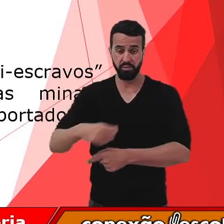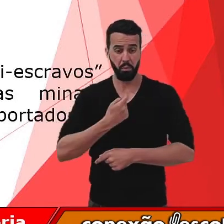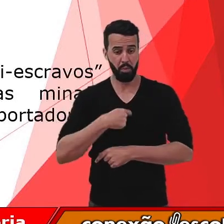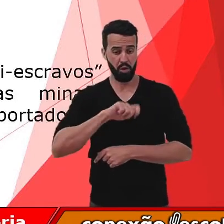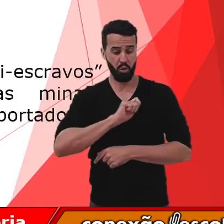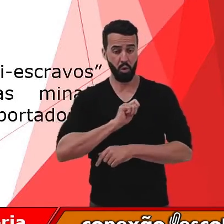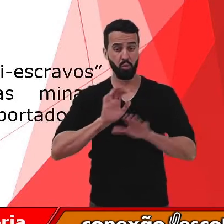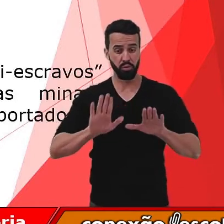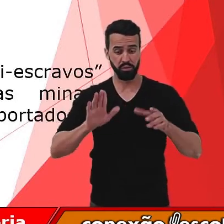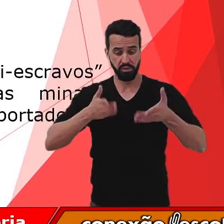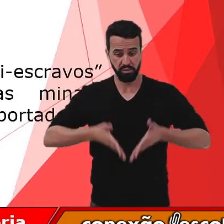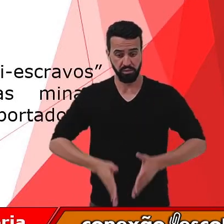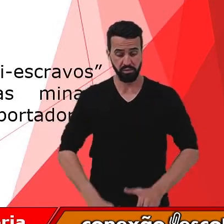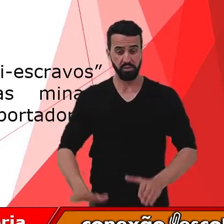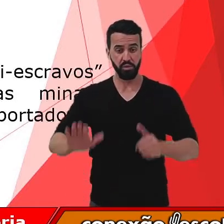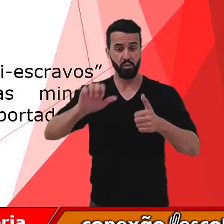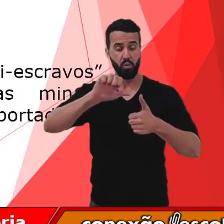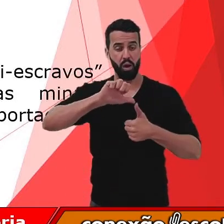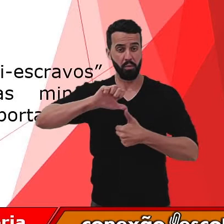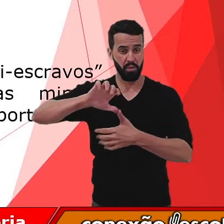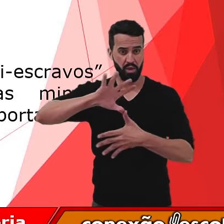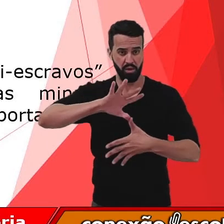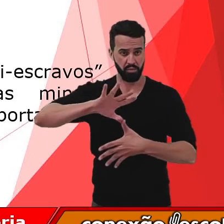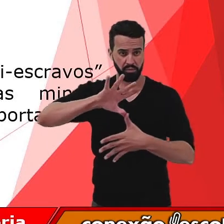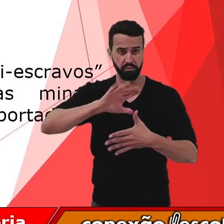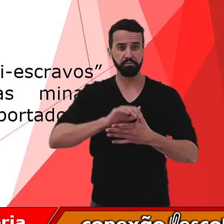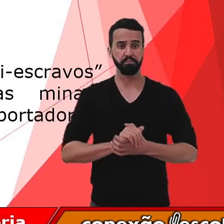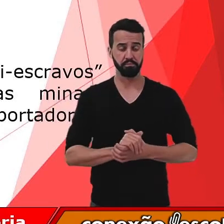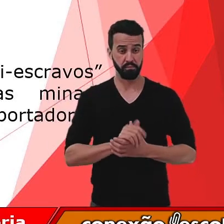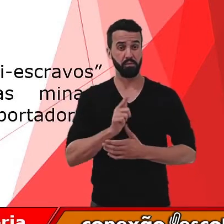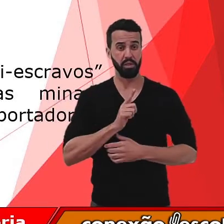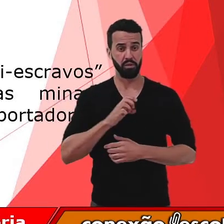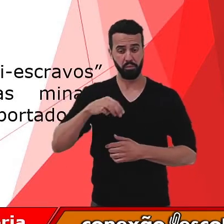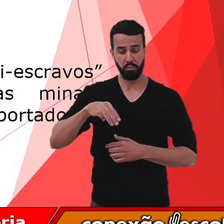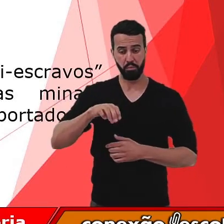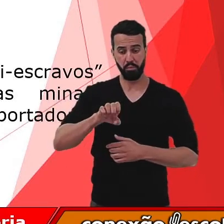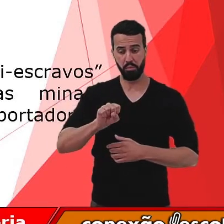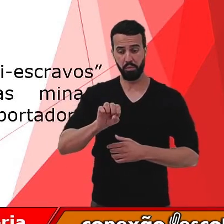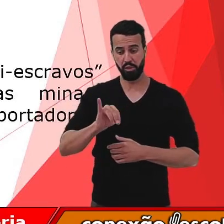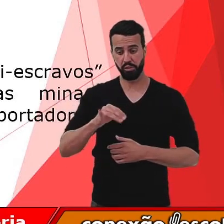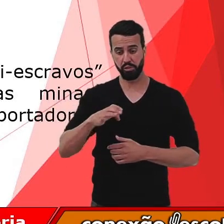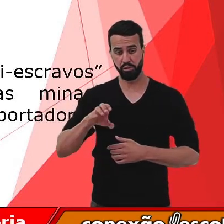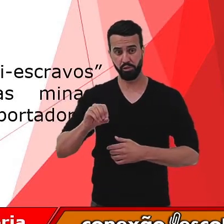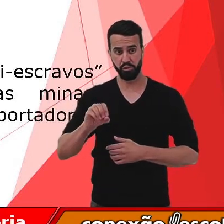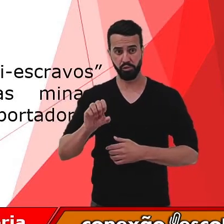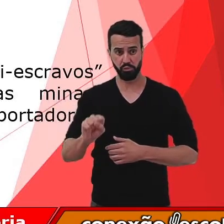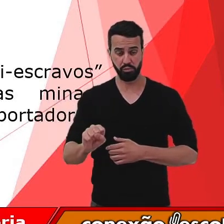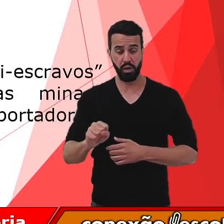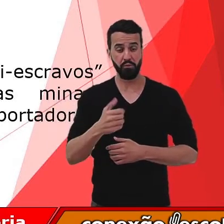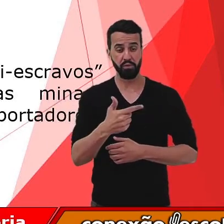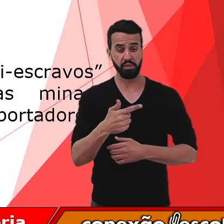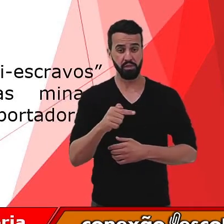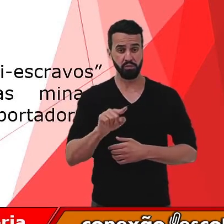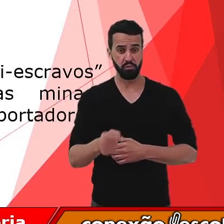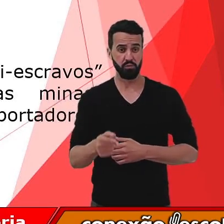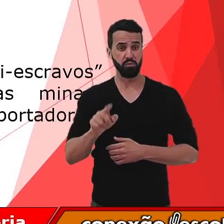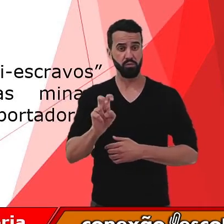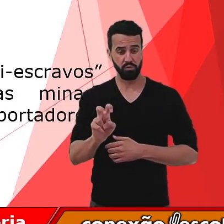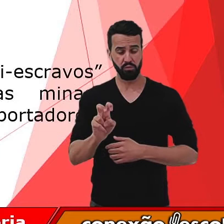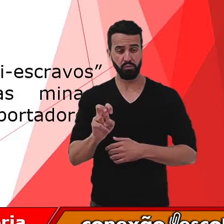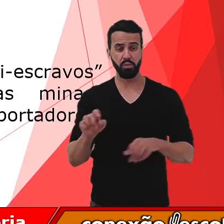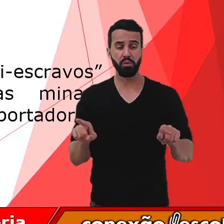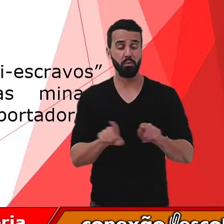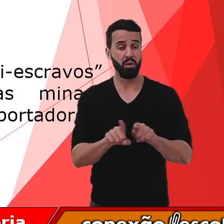nascidos na América. Nós temos os mestiços, correspondendo a 27,5%, e a grande